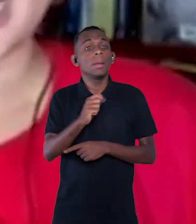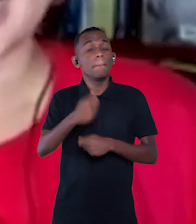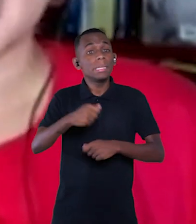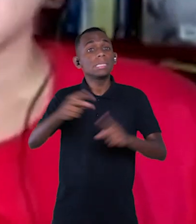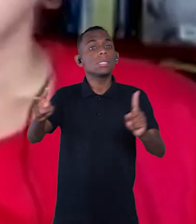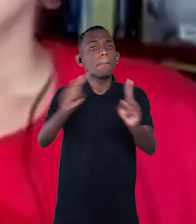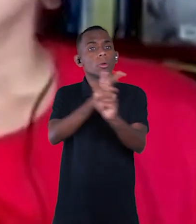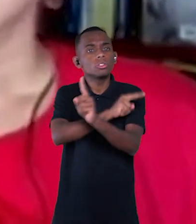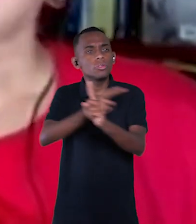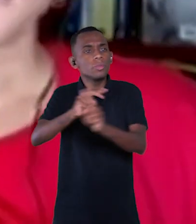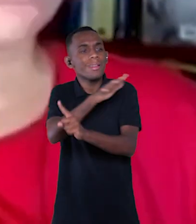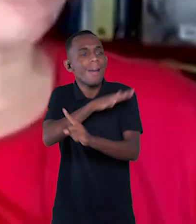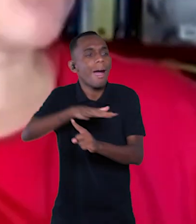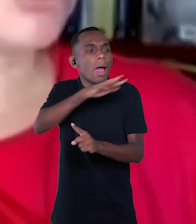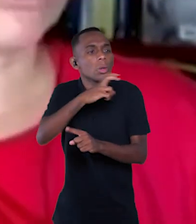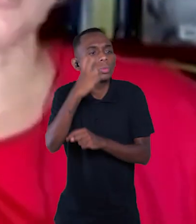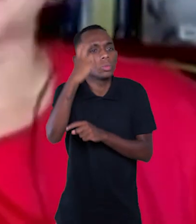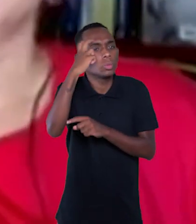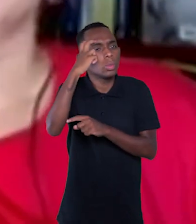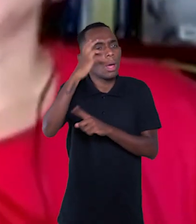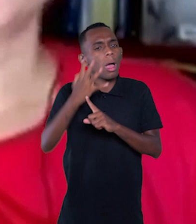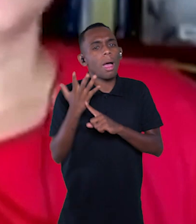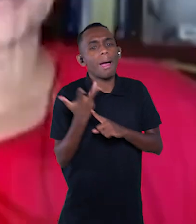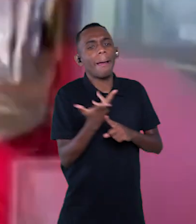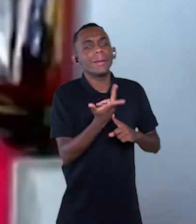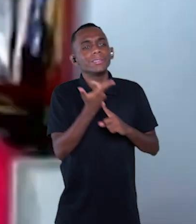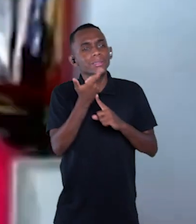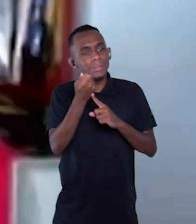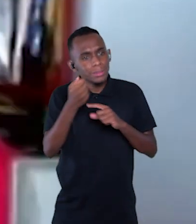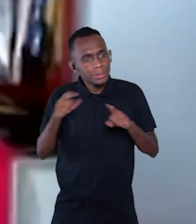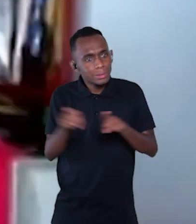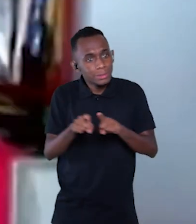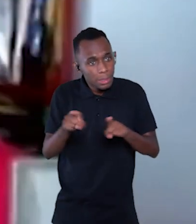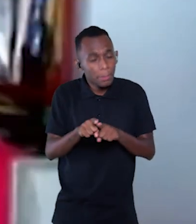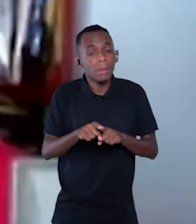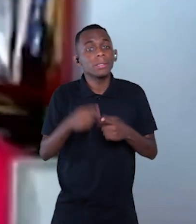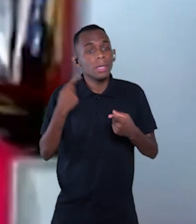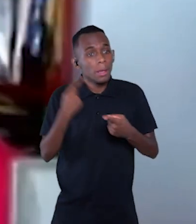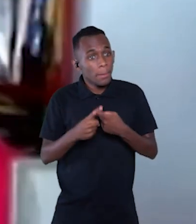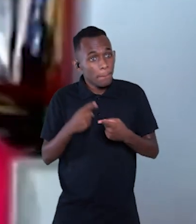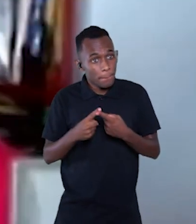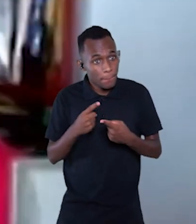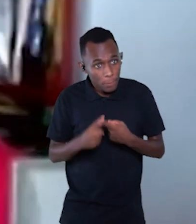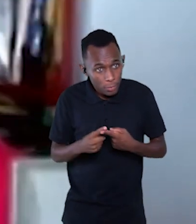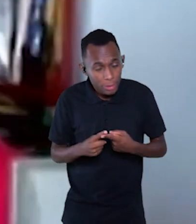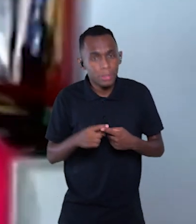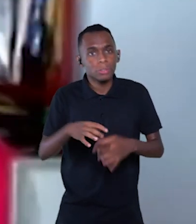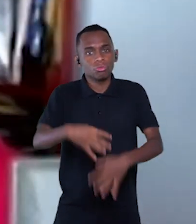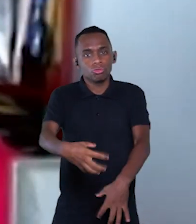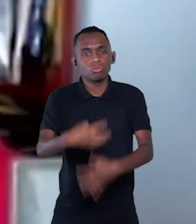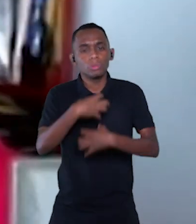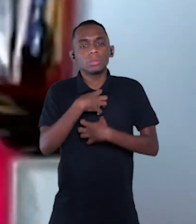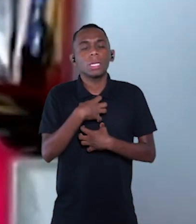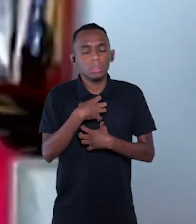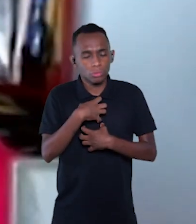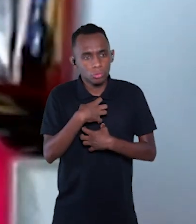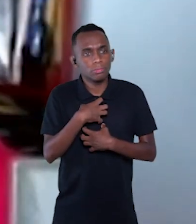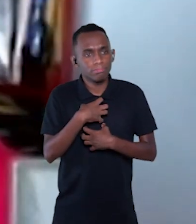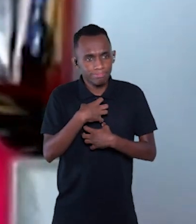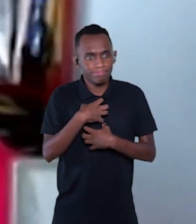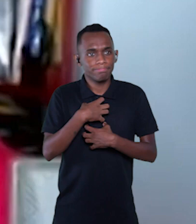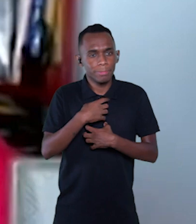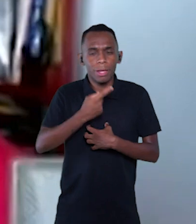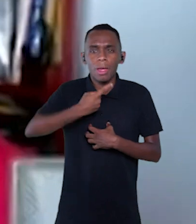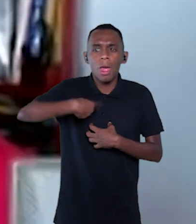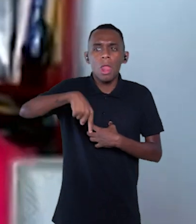precisa olhar para as questões culturais, artísticas, porque isso nos sensibiliza de